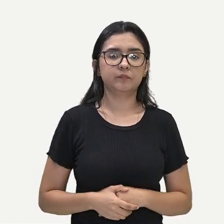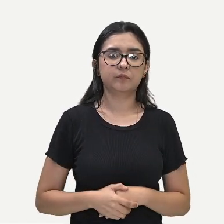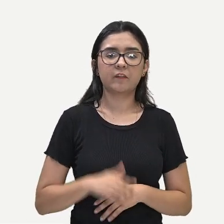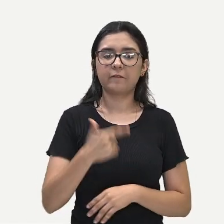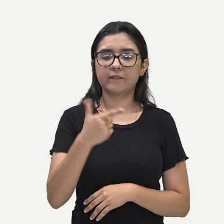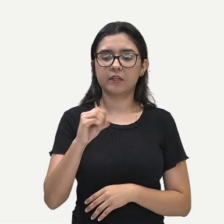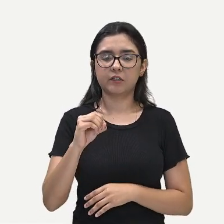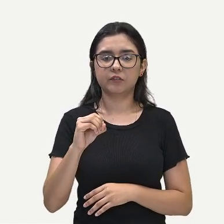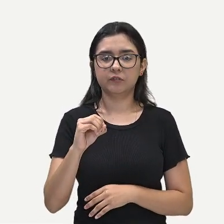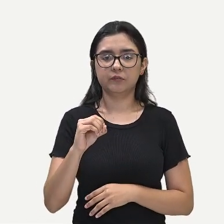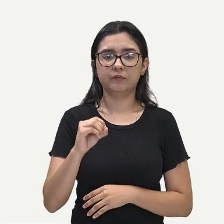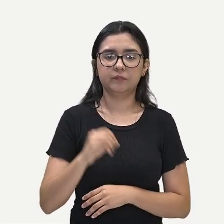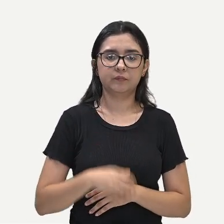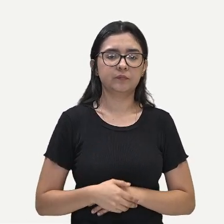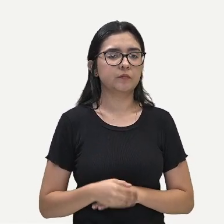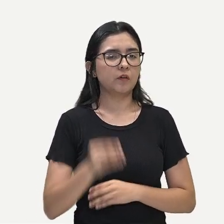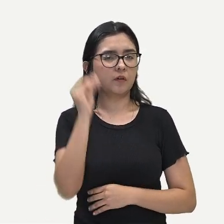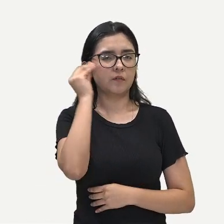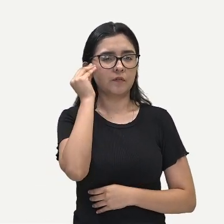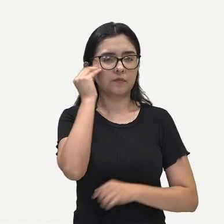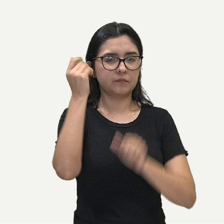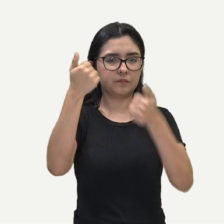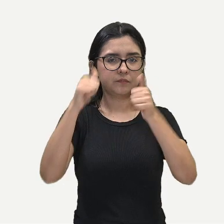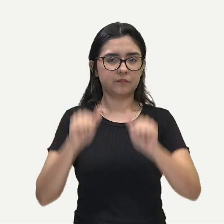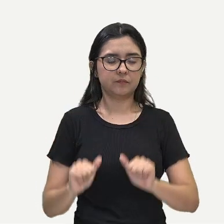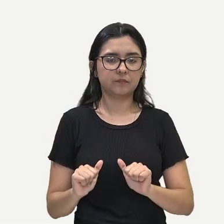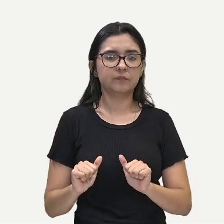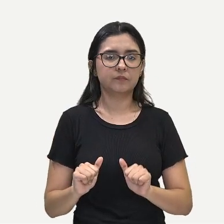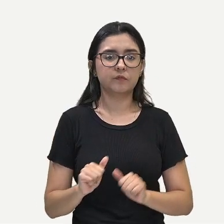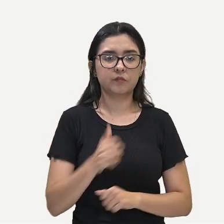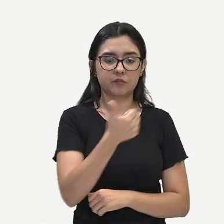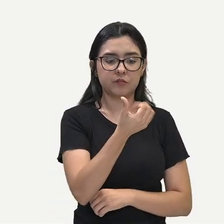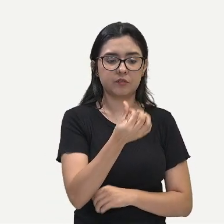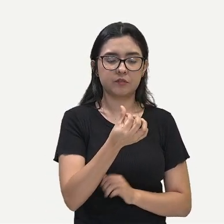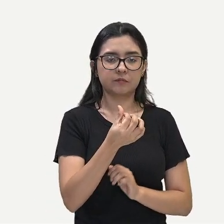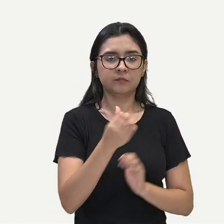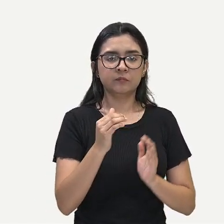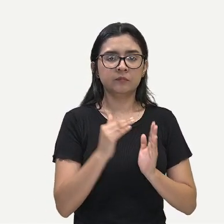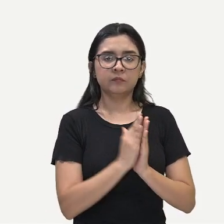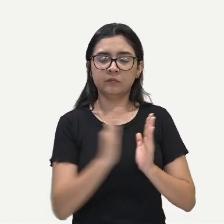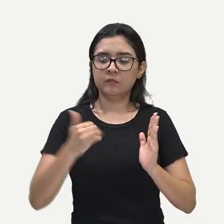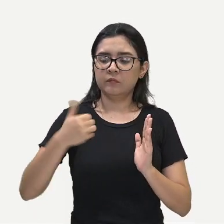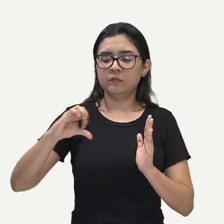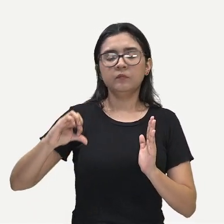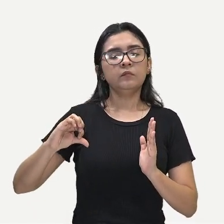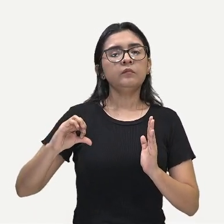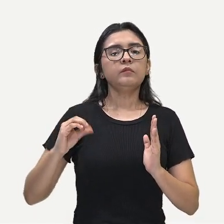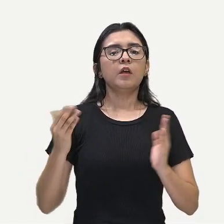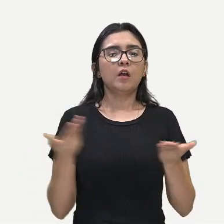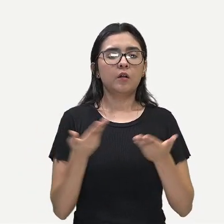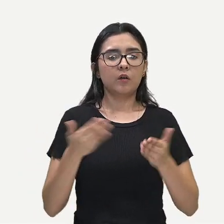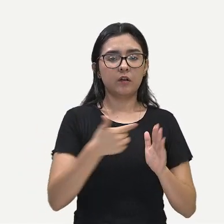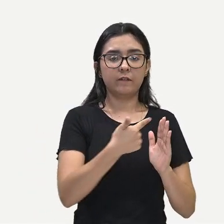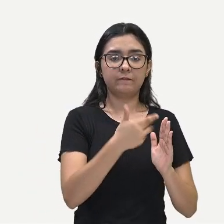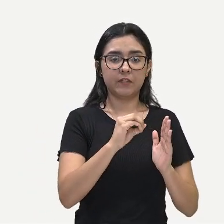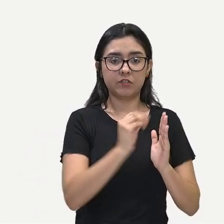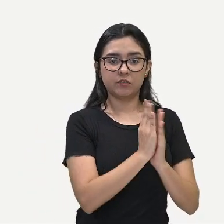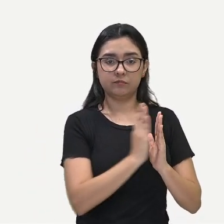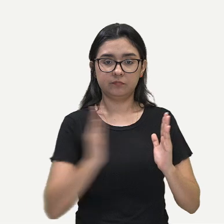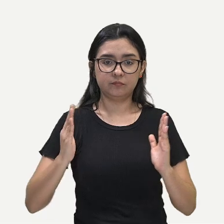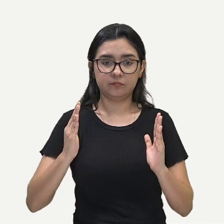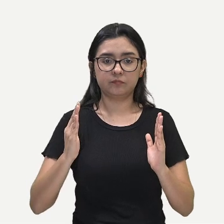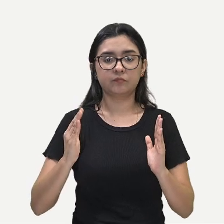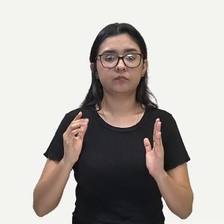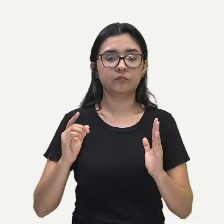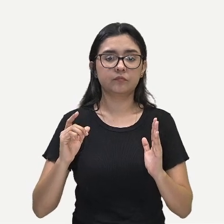20, tá bom? Então, observem que assim como do 16 ao 19, a casa do número 20 vai ser